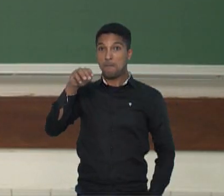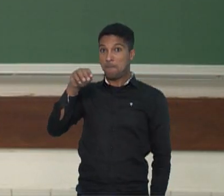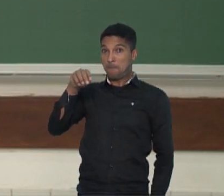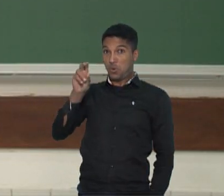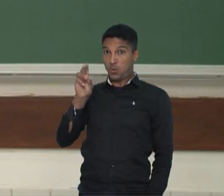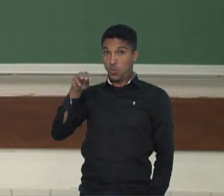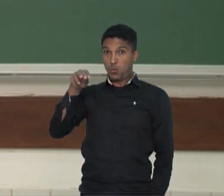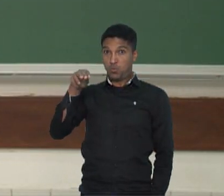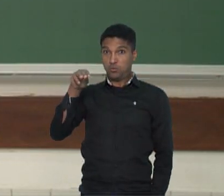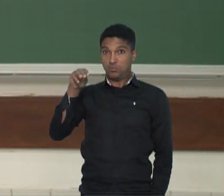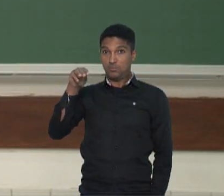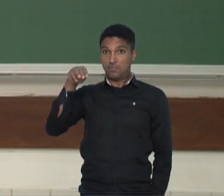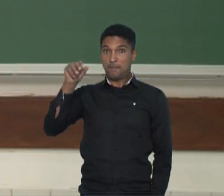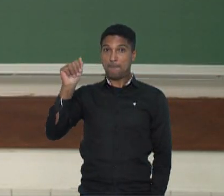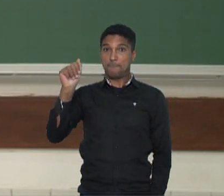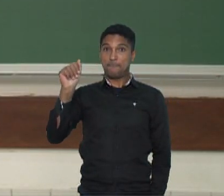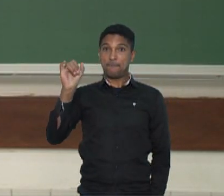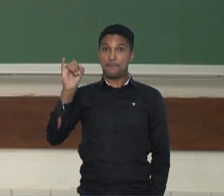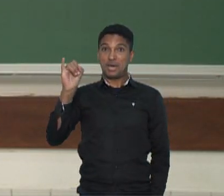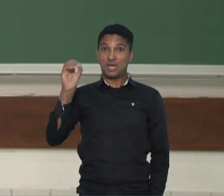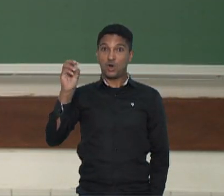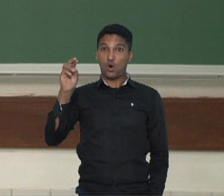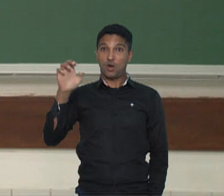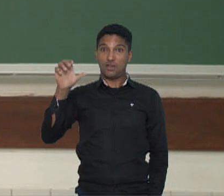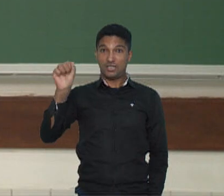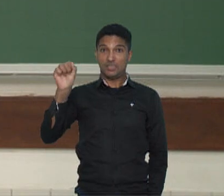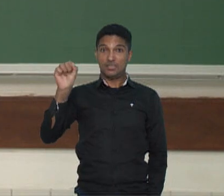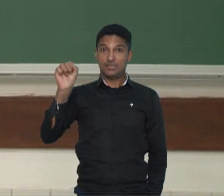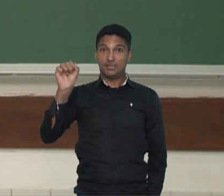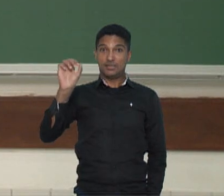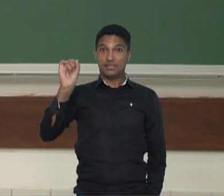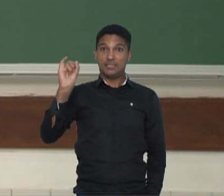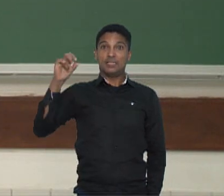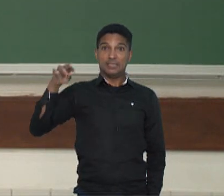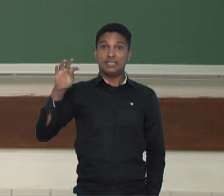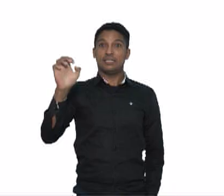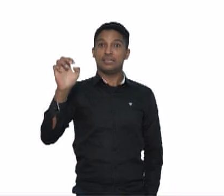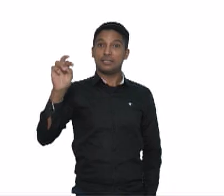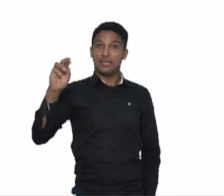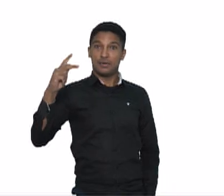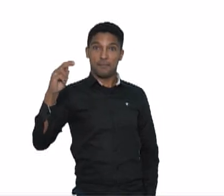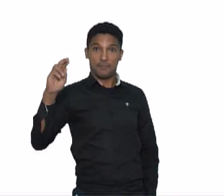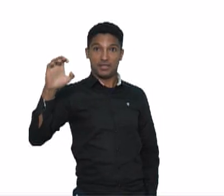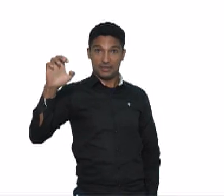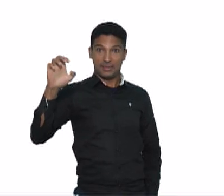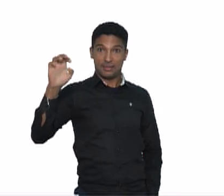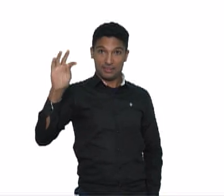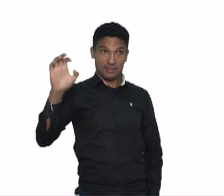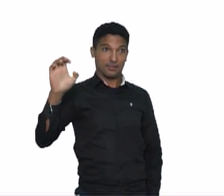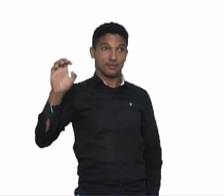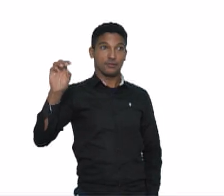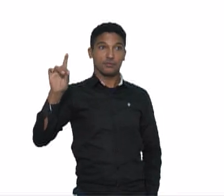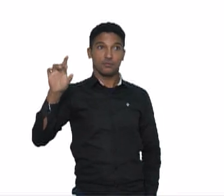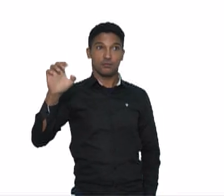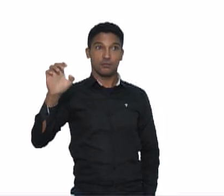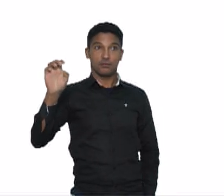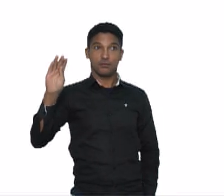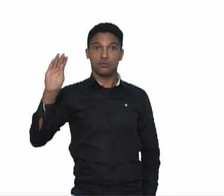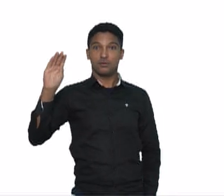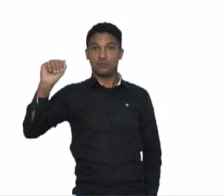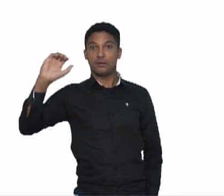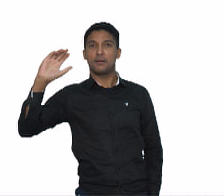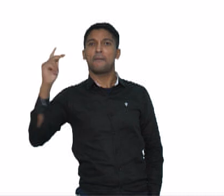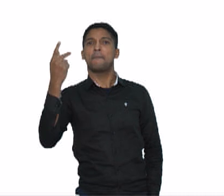ali o autor pela obra, é essa figura de linguagem desse compositor, certo? A figura de linguagem está